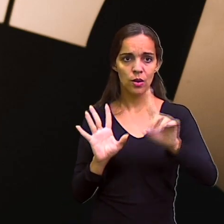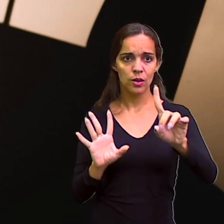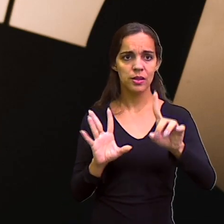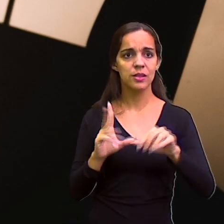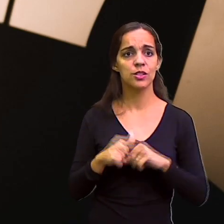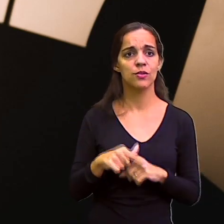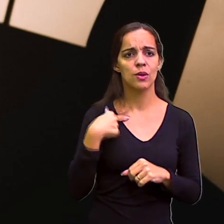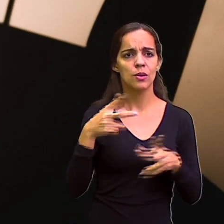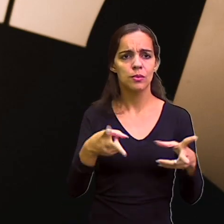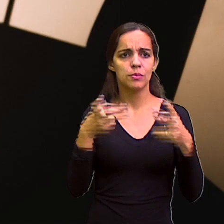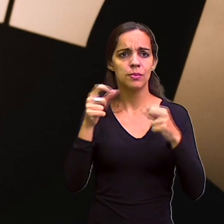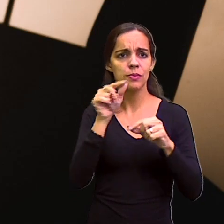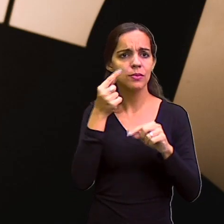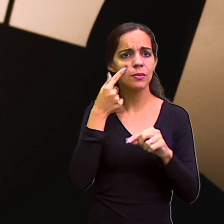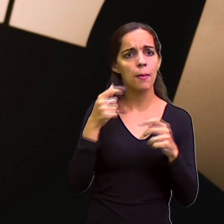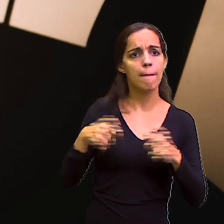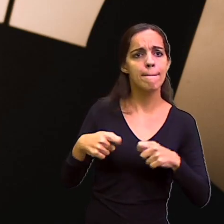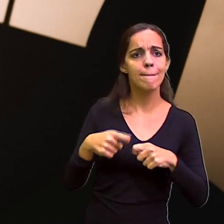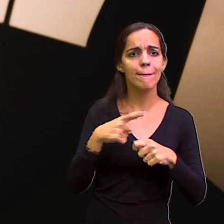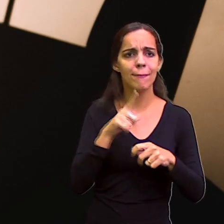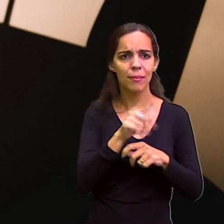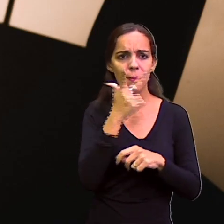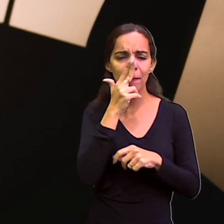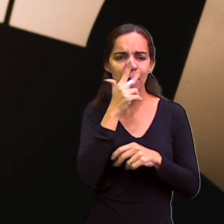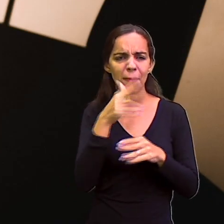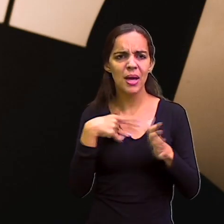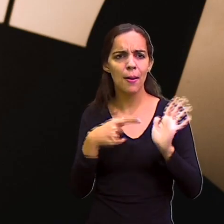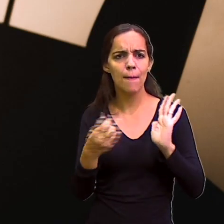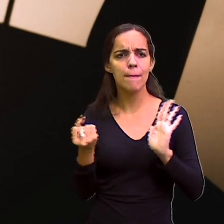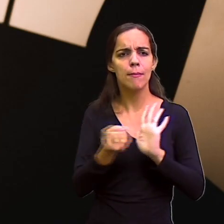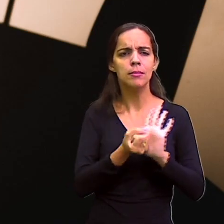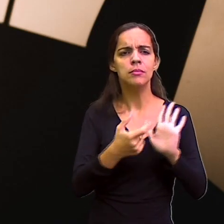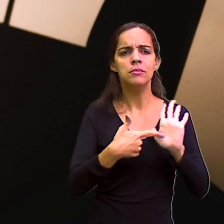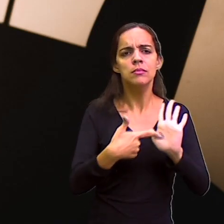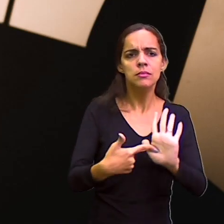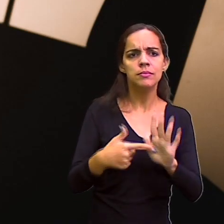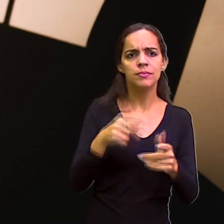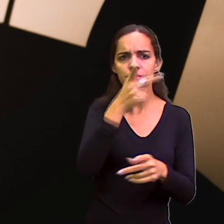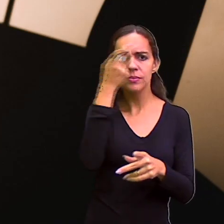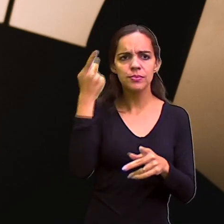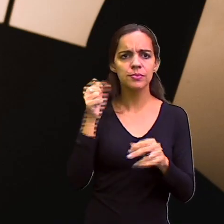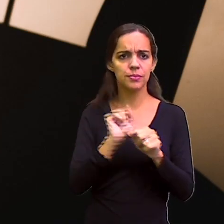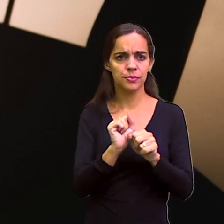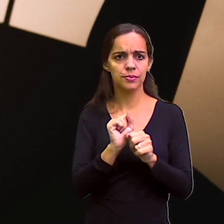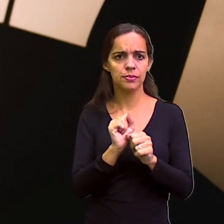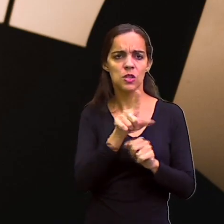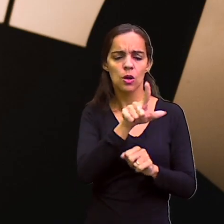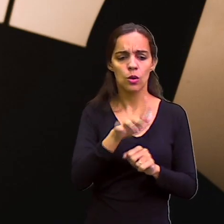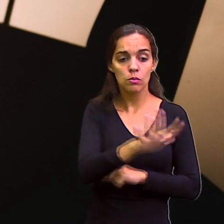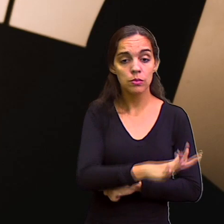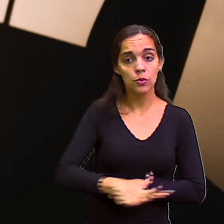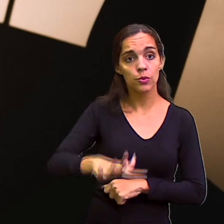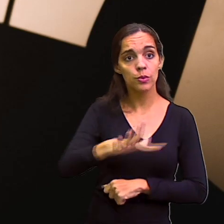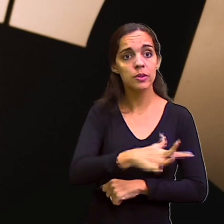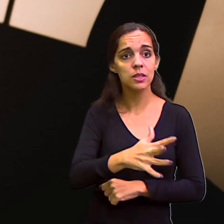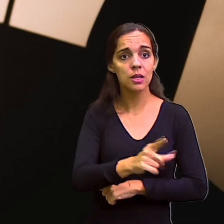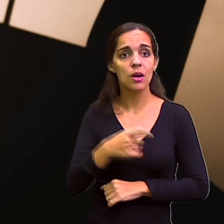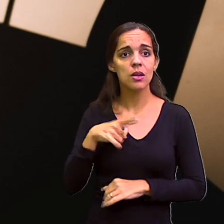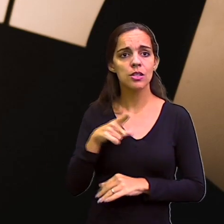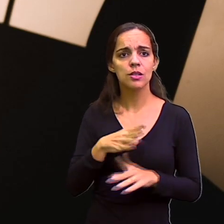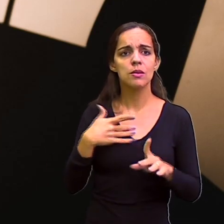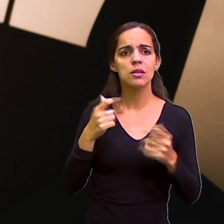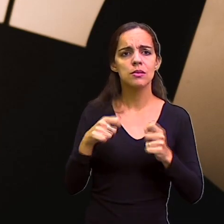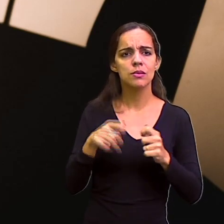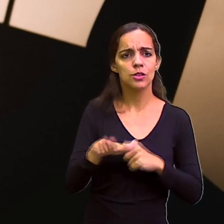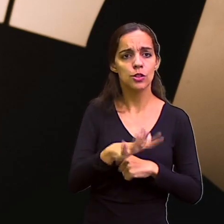O respectivo cone funciona como uma marcação para o sombrista, delimitando o seu espaço de atuação.